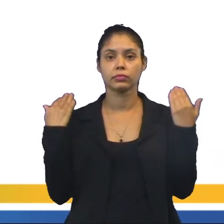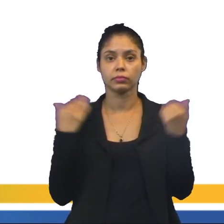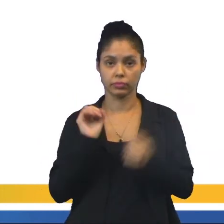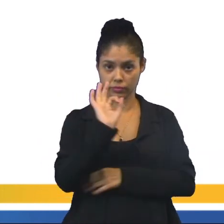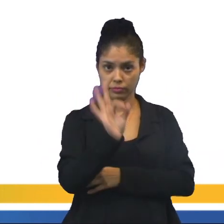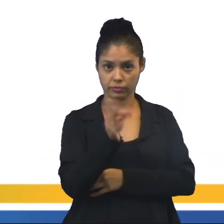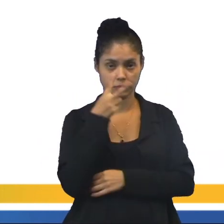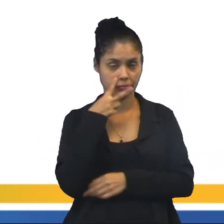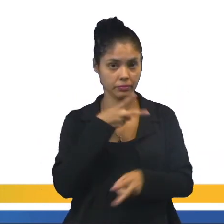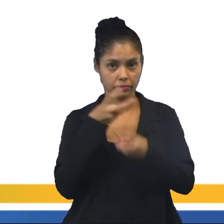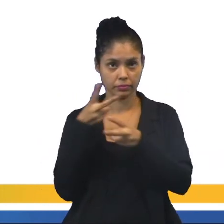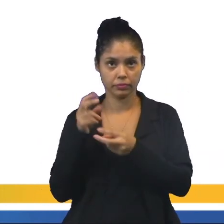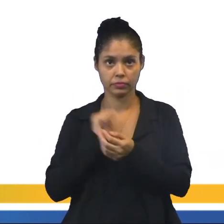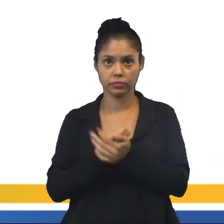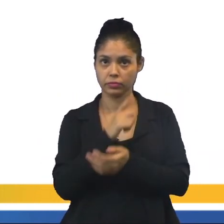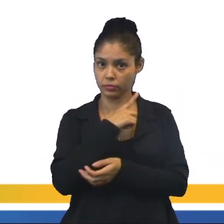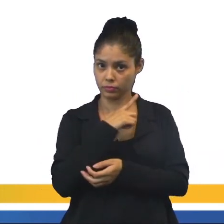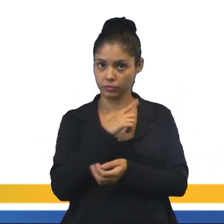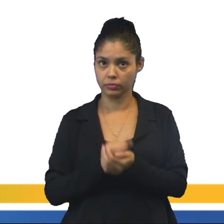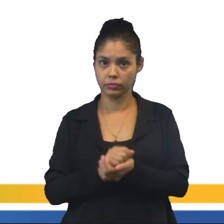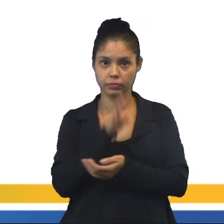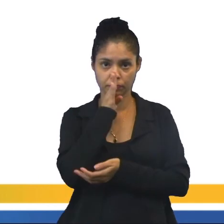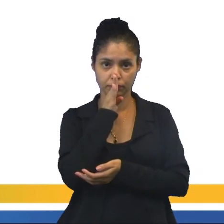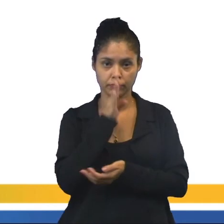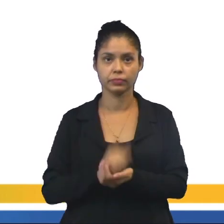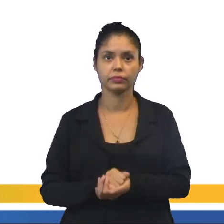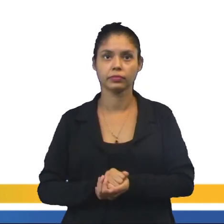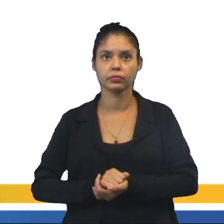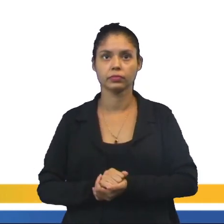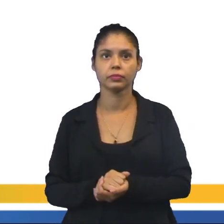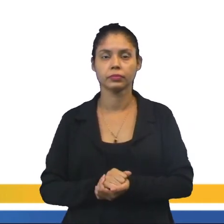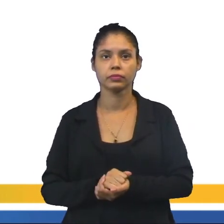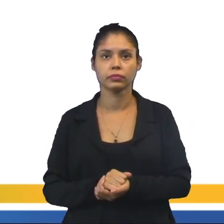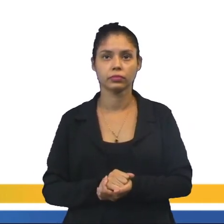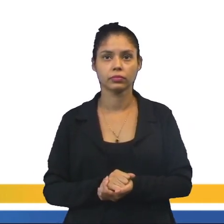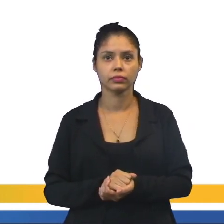Tá certo ABC eu vou aqui teve o som e pede silêncio